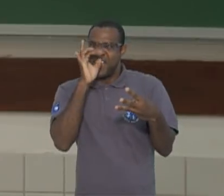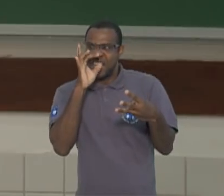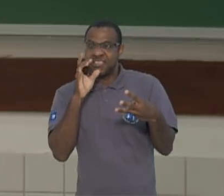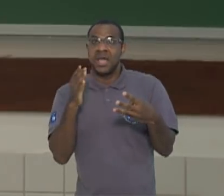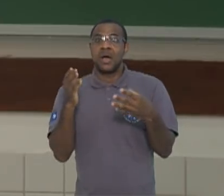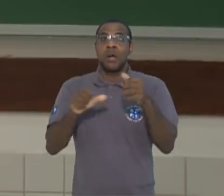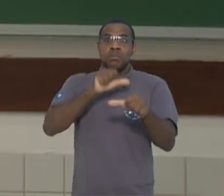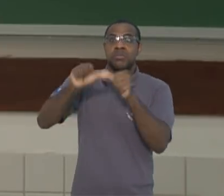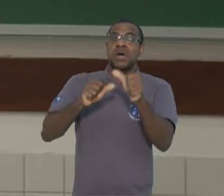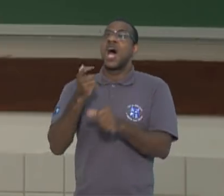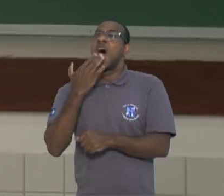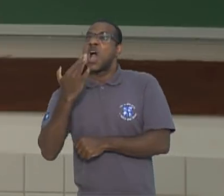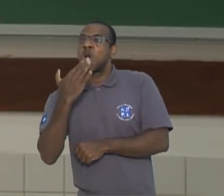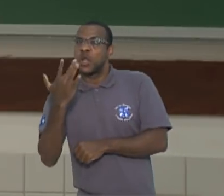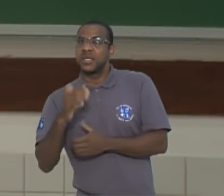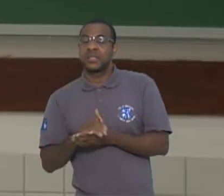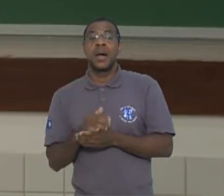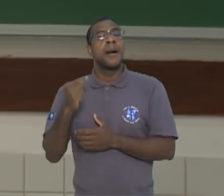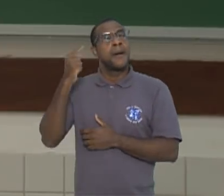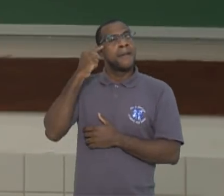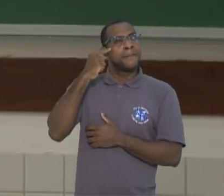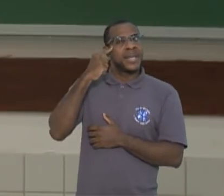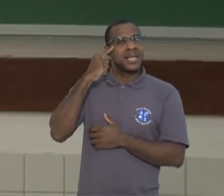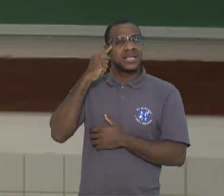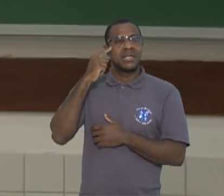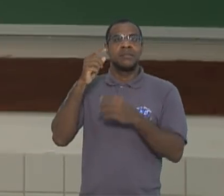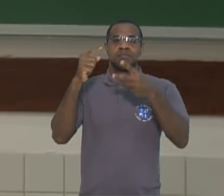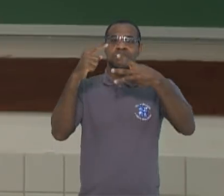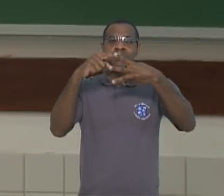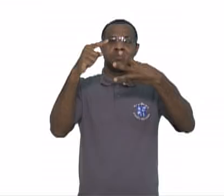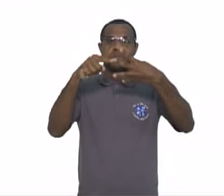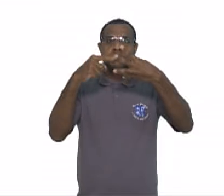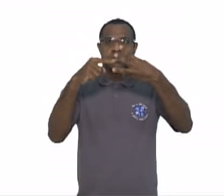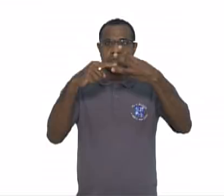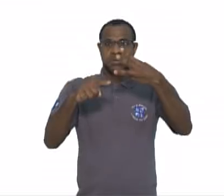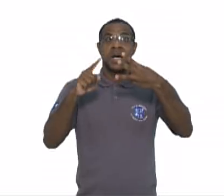Então pensem um pouquinho e daqui a pouco a prof traz a resposta para vocês.